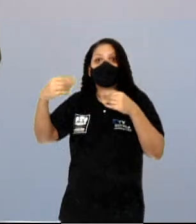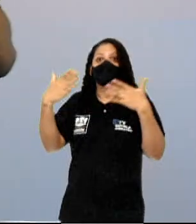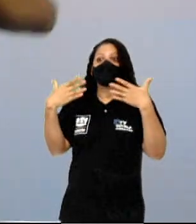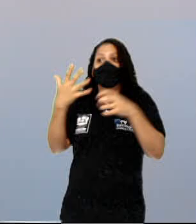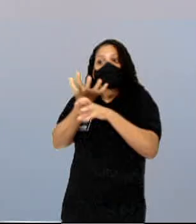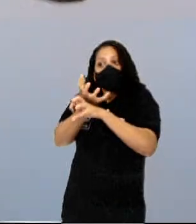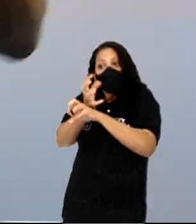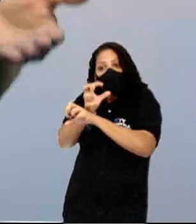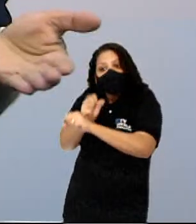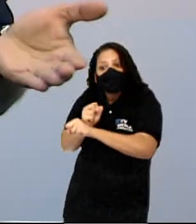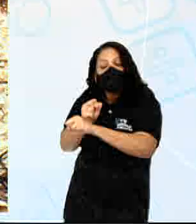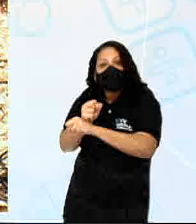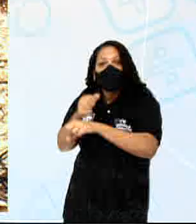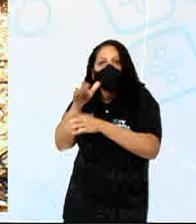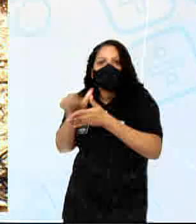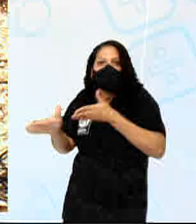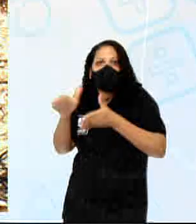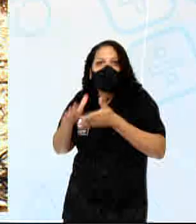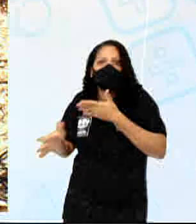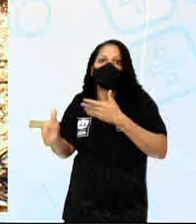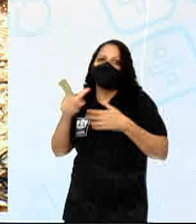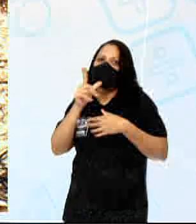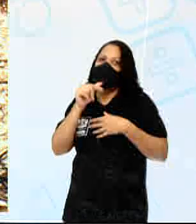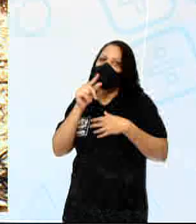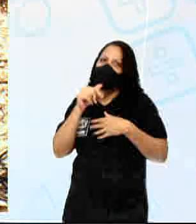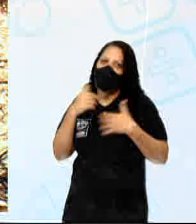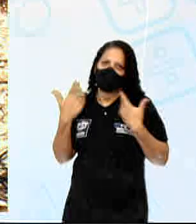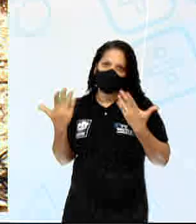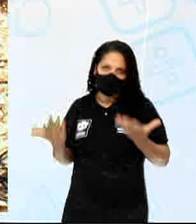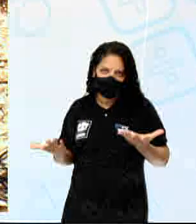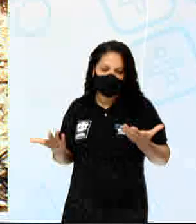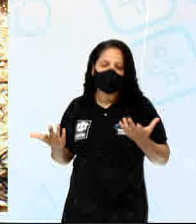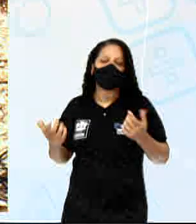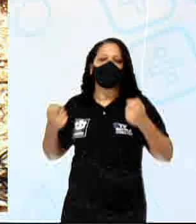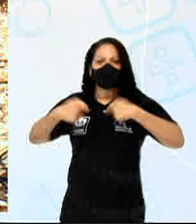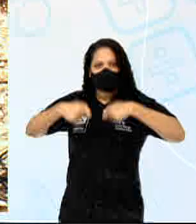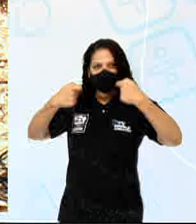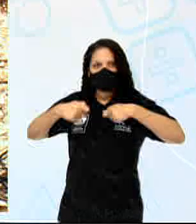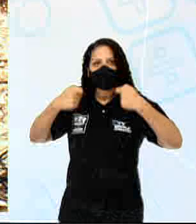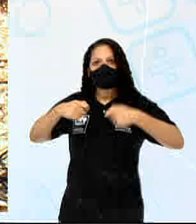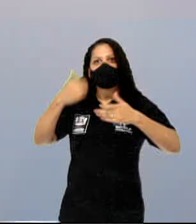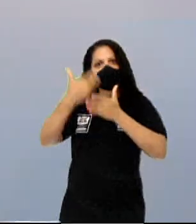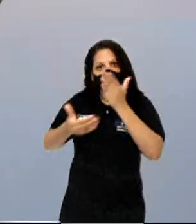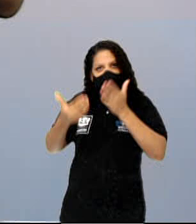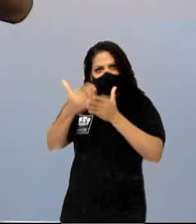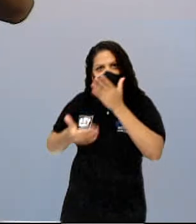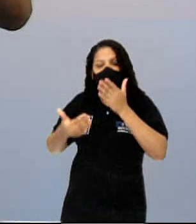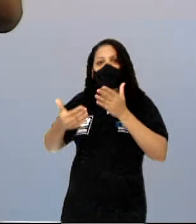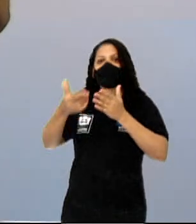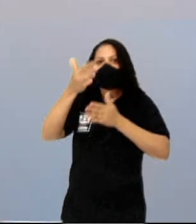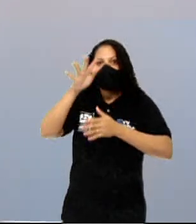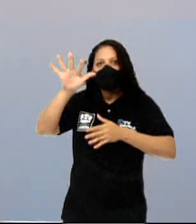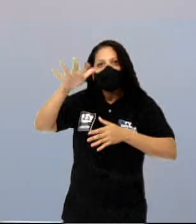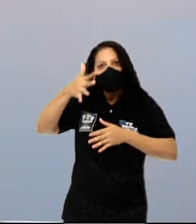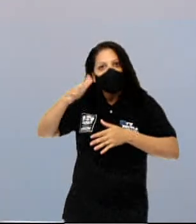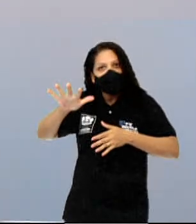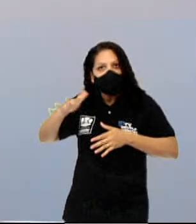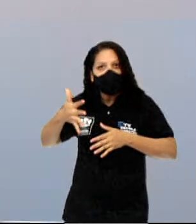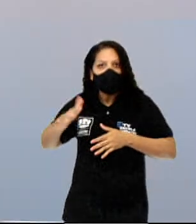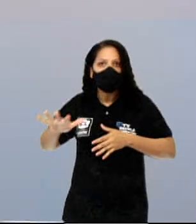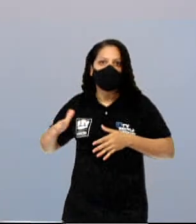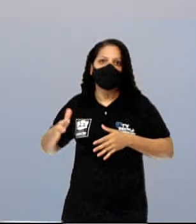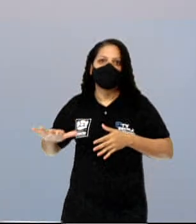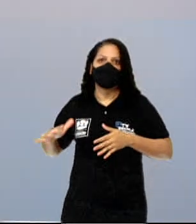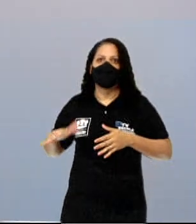Então, para eu não perder água, eu perco a folha. O nome disso, gente, é caducifólia.